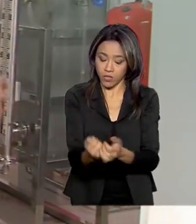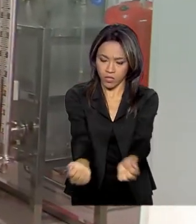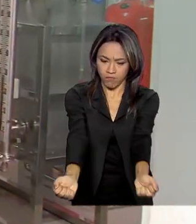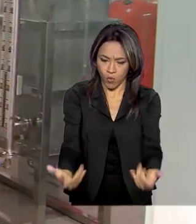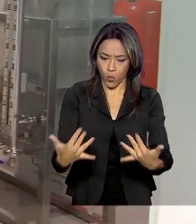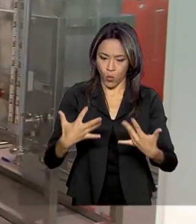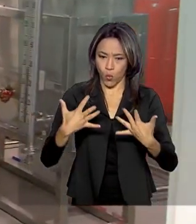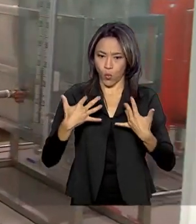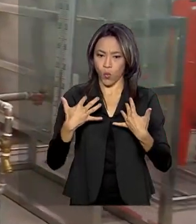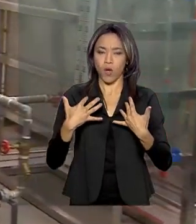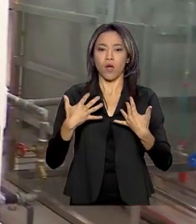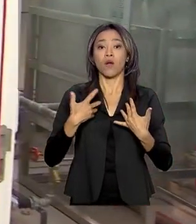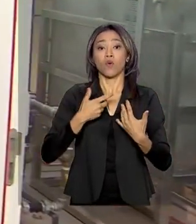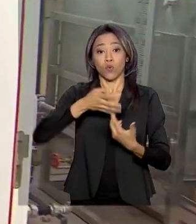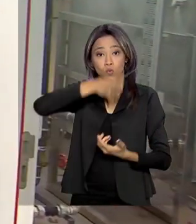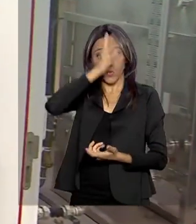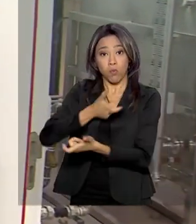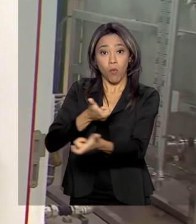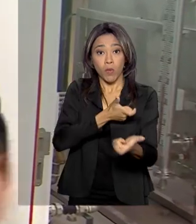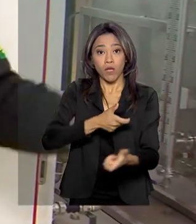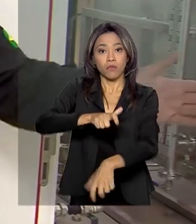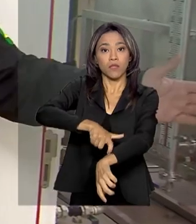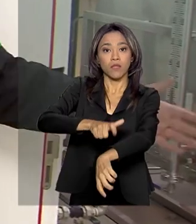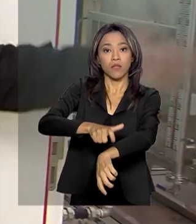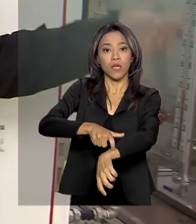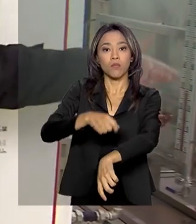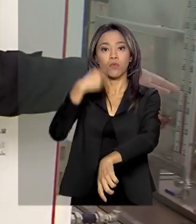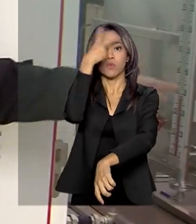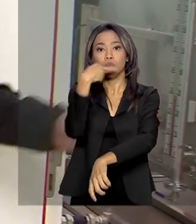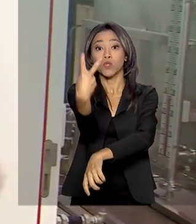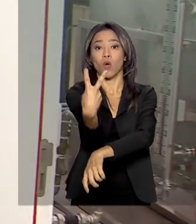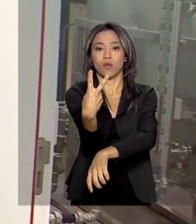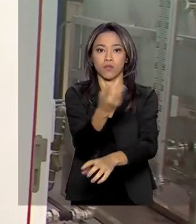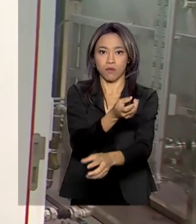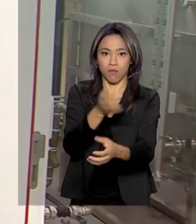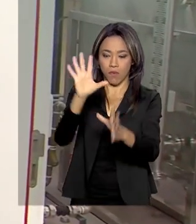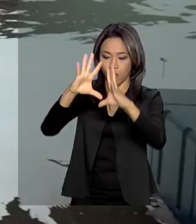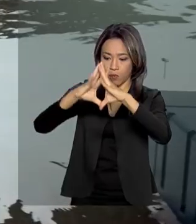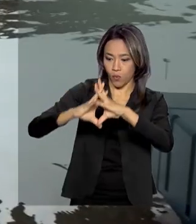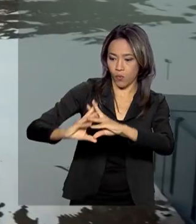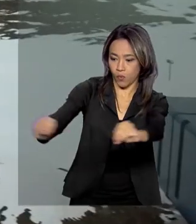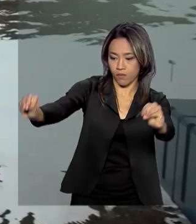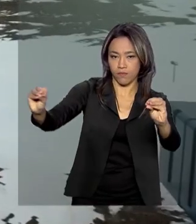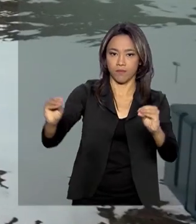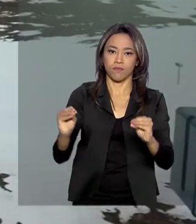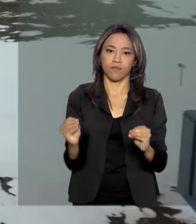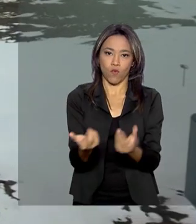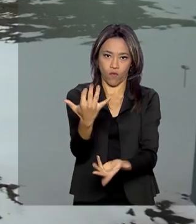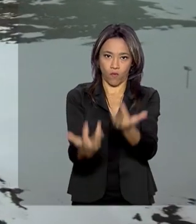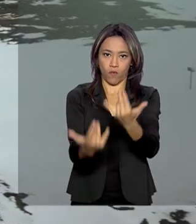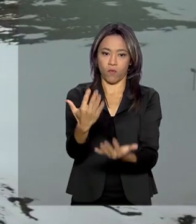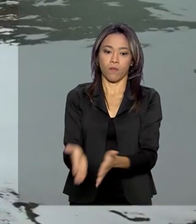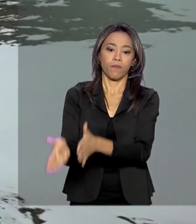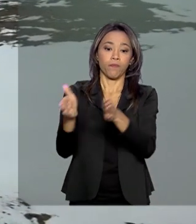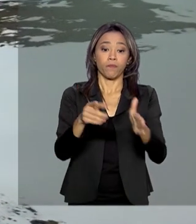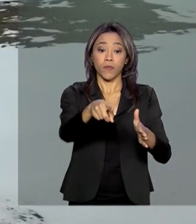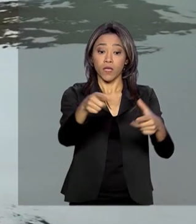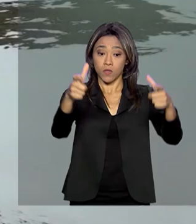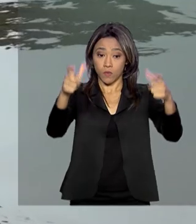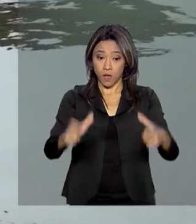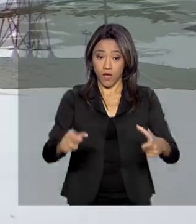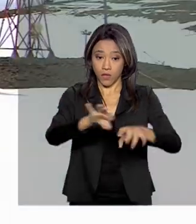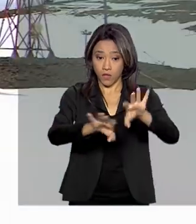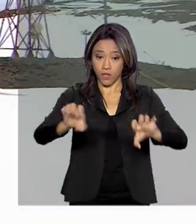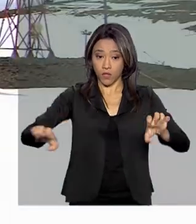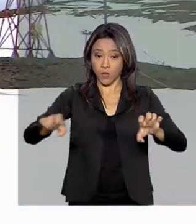aqui, os bombeiros terão duas horas para atuar, até que o fogo saia desse recinto. A nova base, comandante Ferraz, também foi